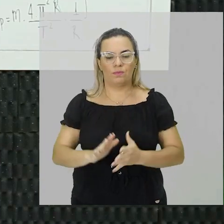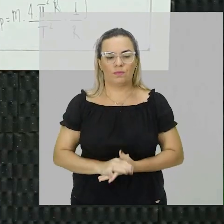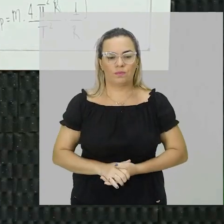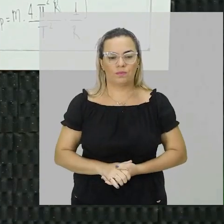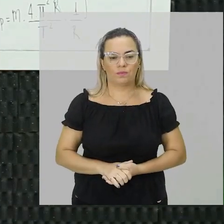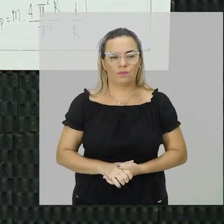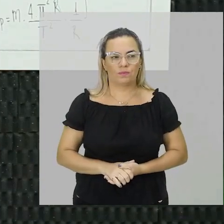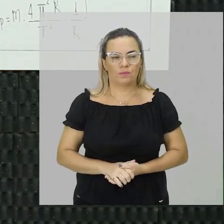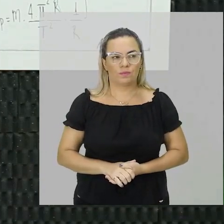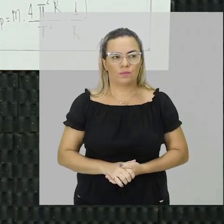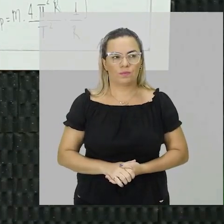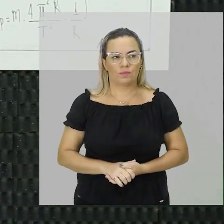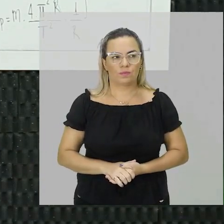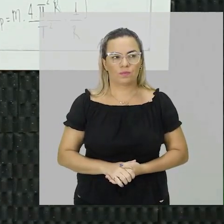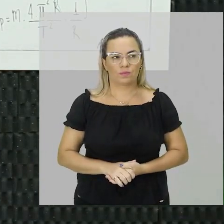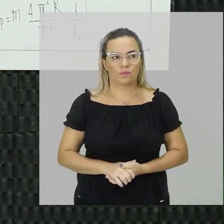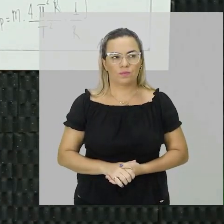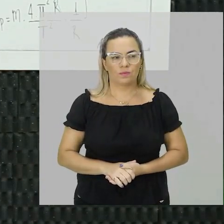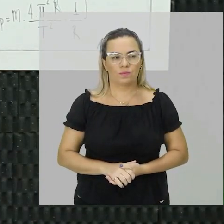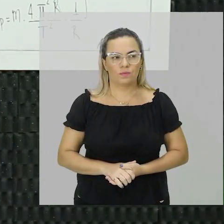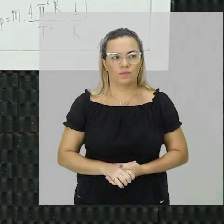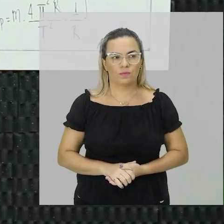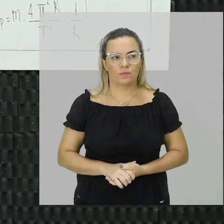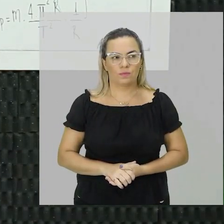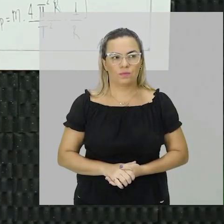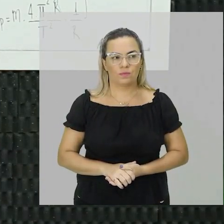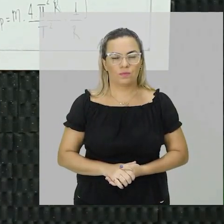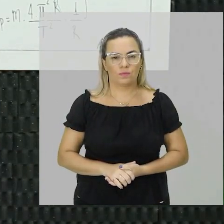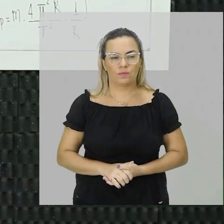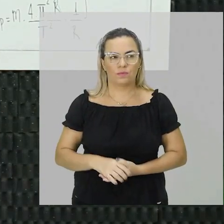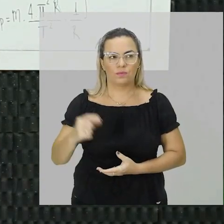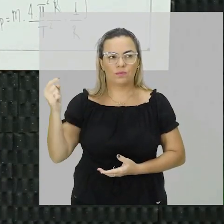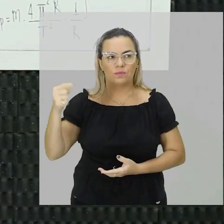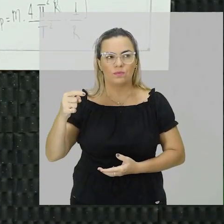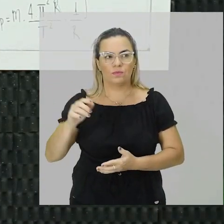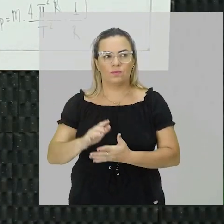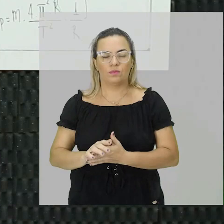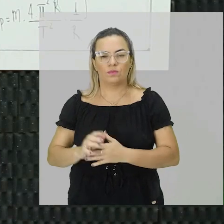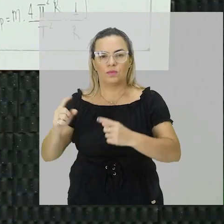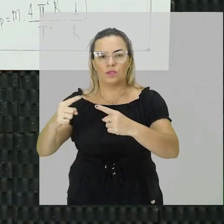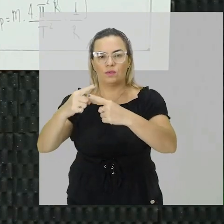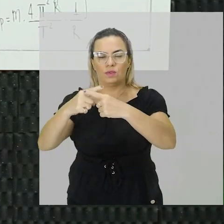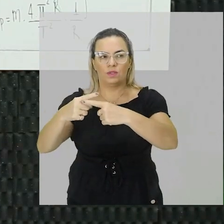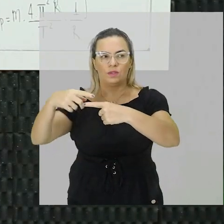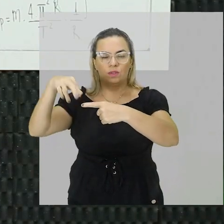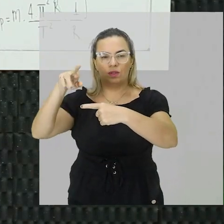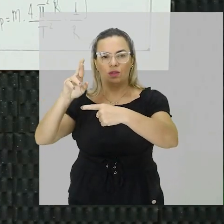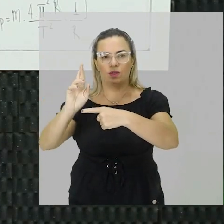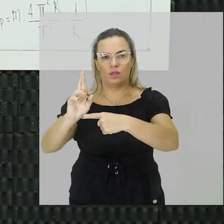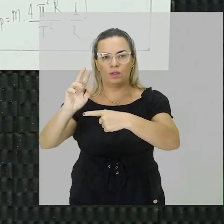Ó? Vai ficar, ó, o R ao quadrado que está embaixo passa em cima,